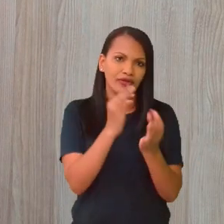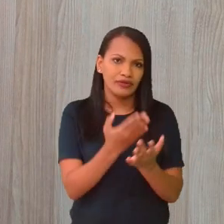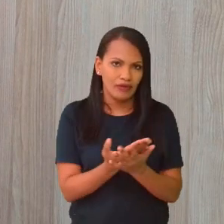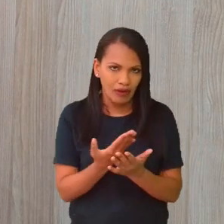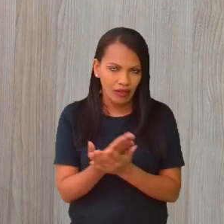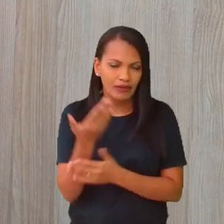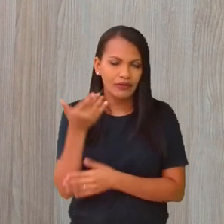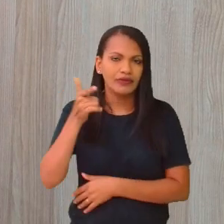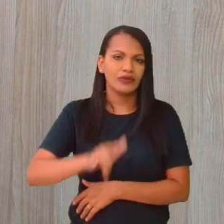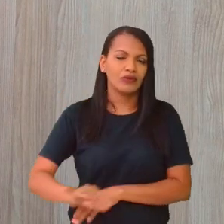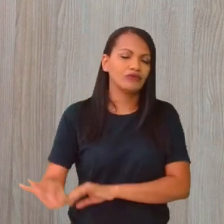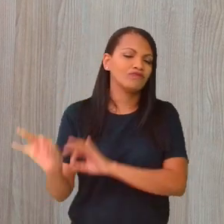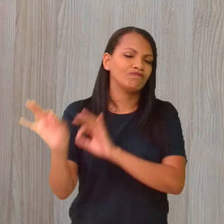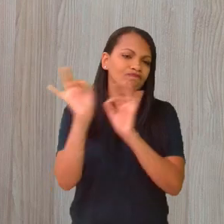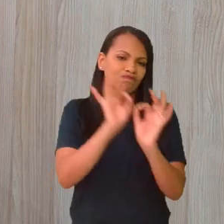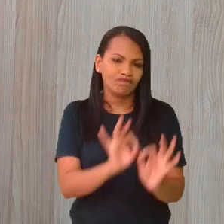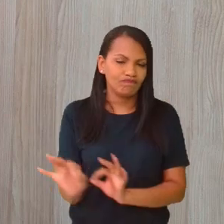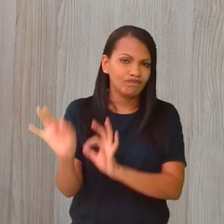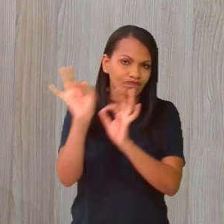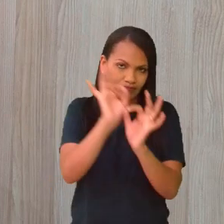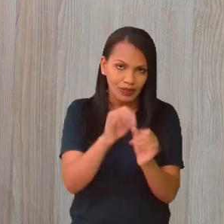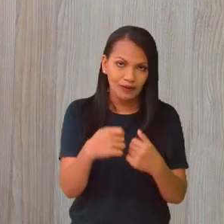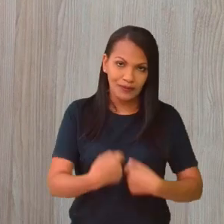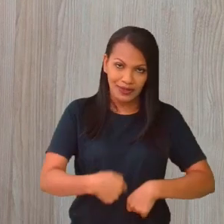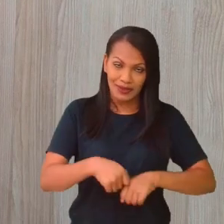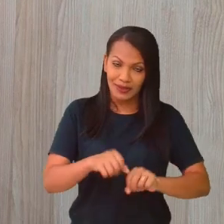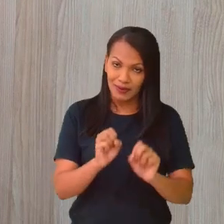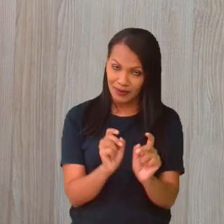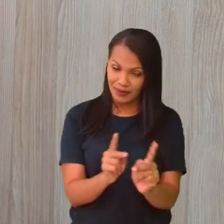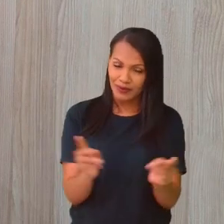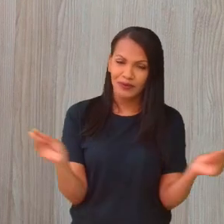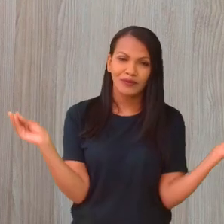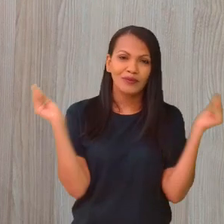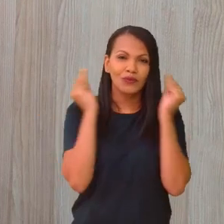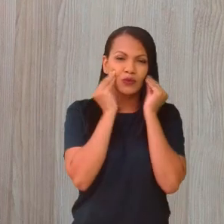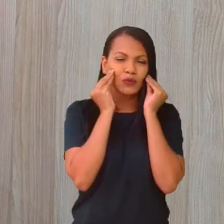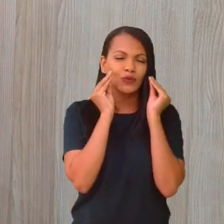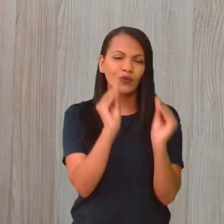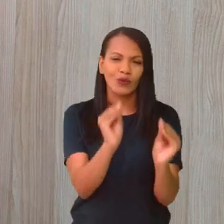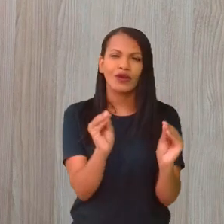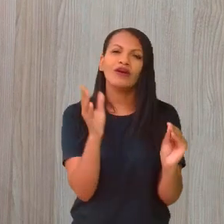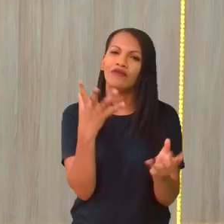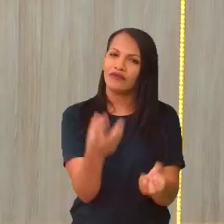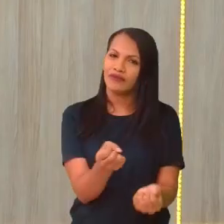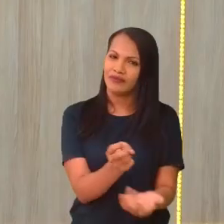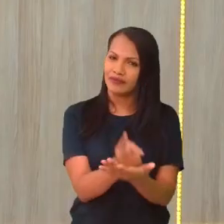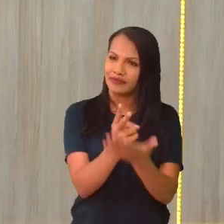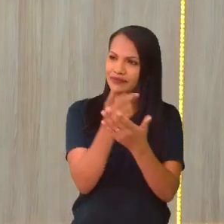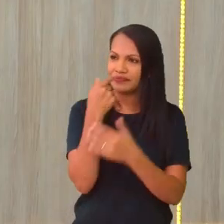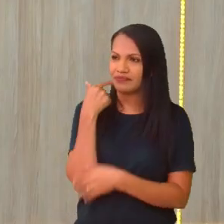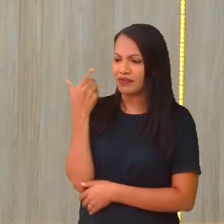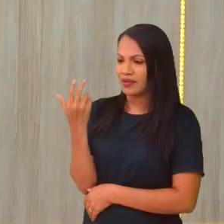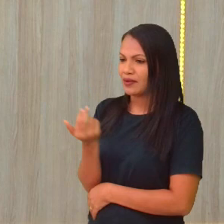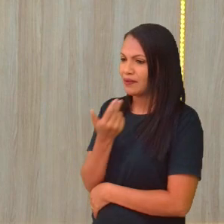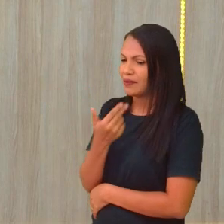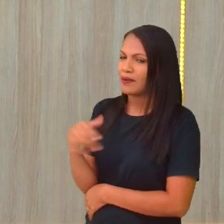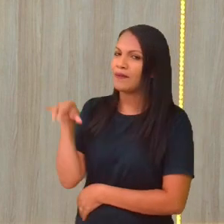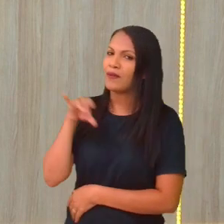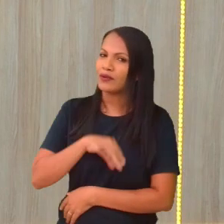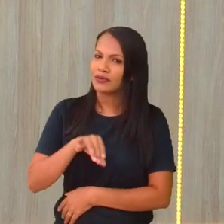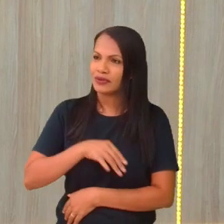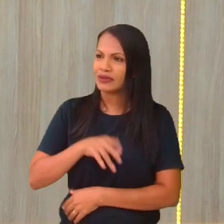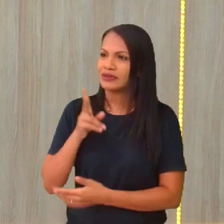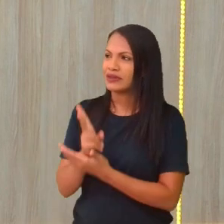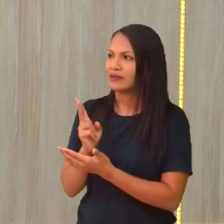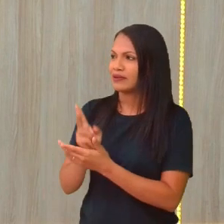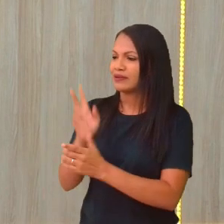aulas todas as vezes que for necessário, tá bom? Um cheiro, vamos seguindo. Olha quem fala, né? Português é muito suspeito, que a gente se elogia muito,